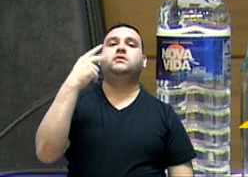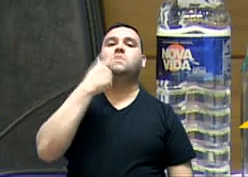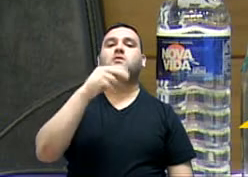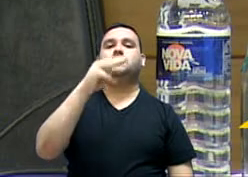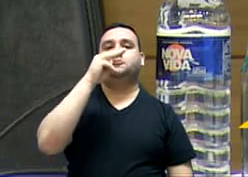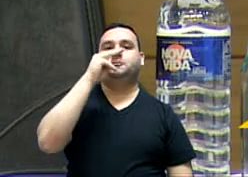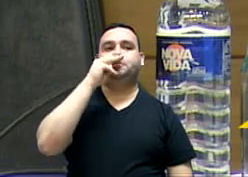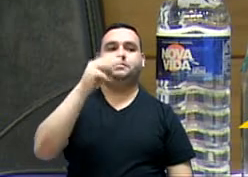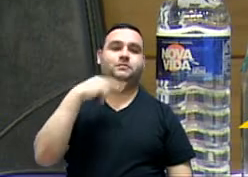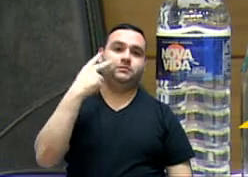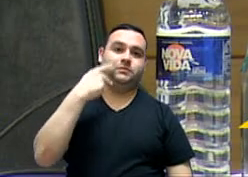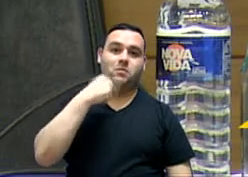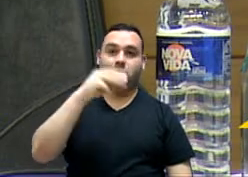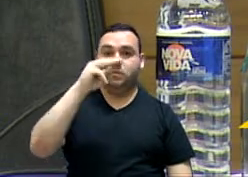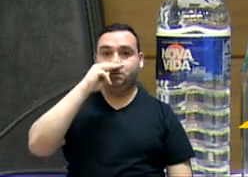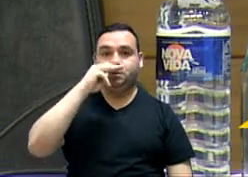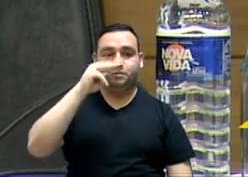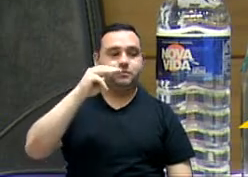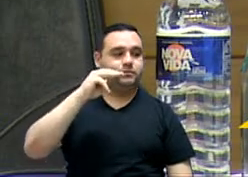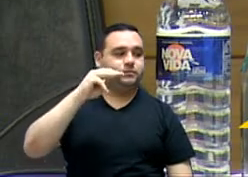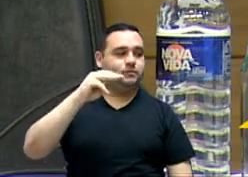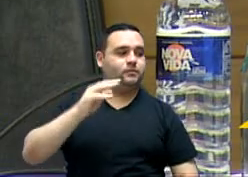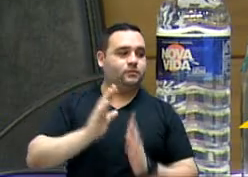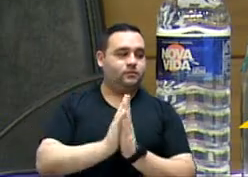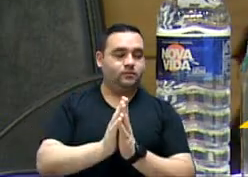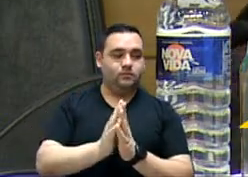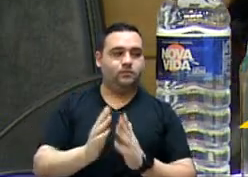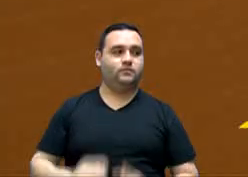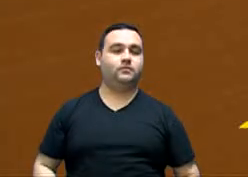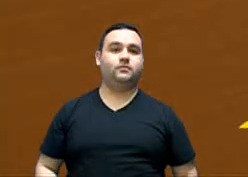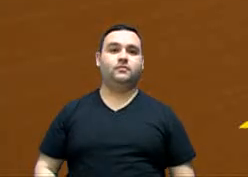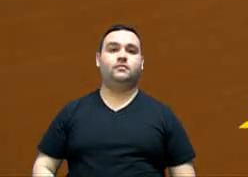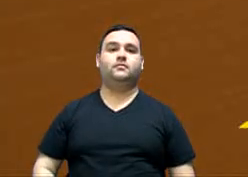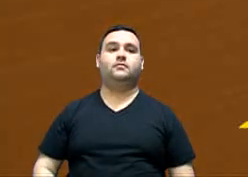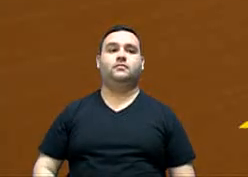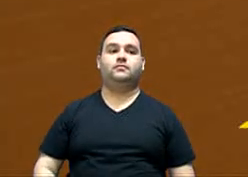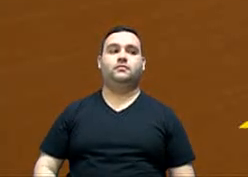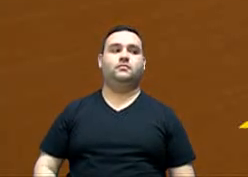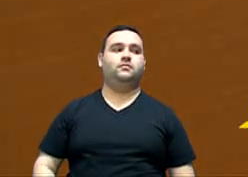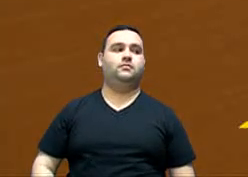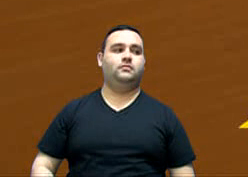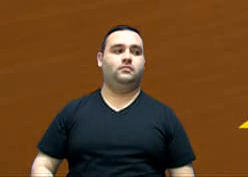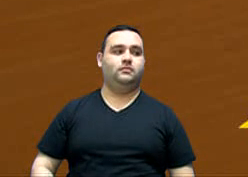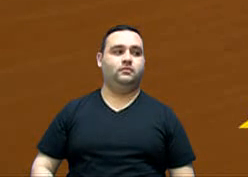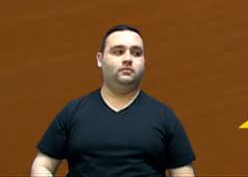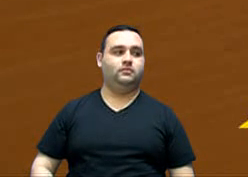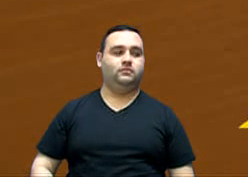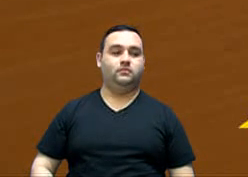Martinez. Vereador Martinez, por gentileza.